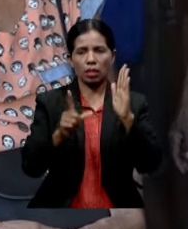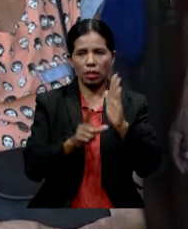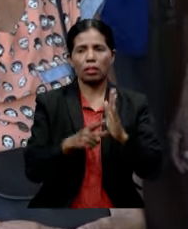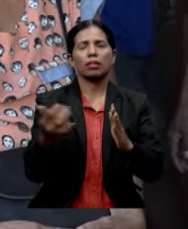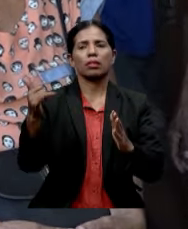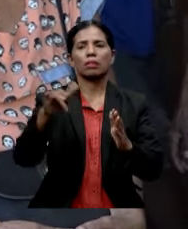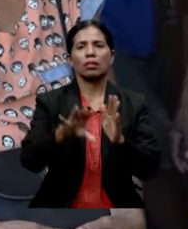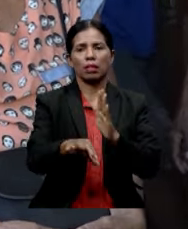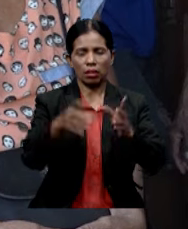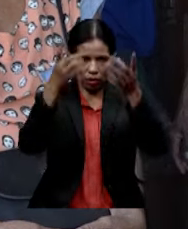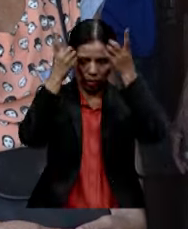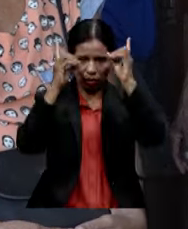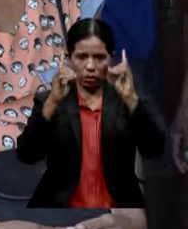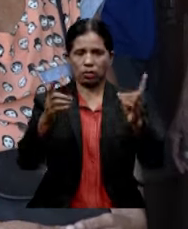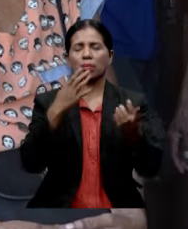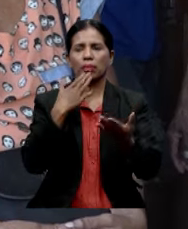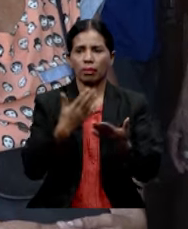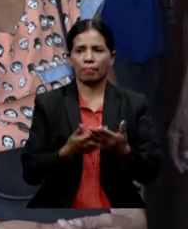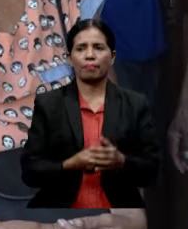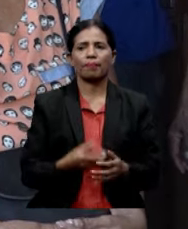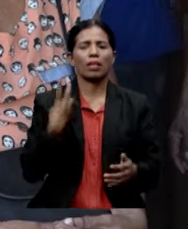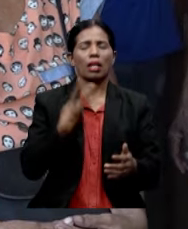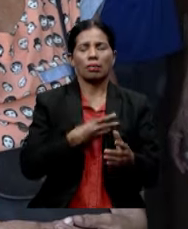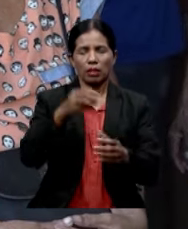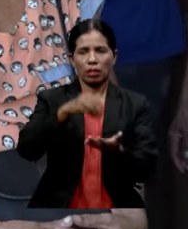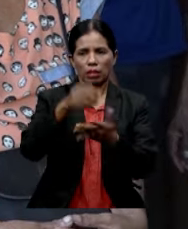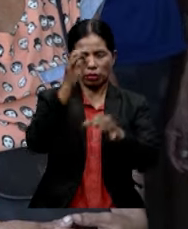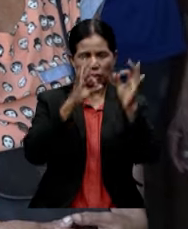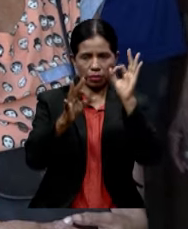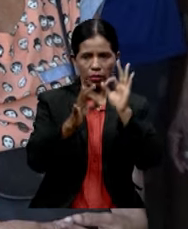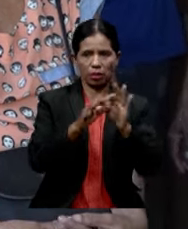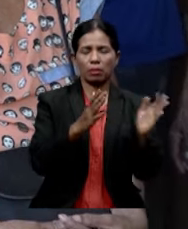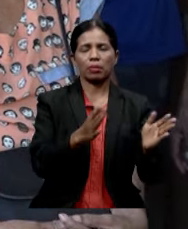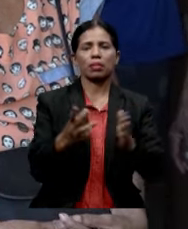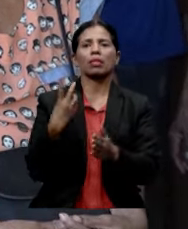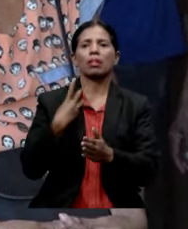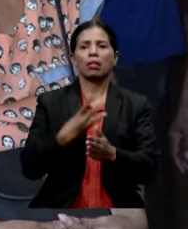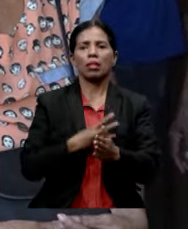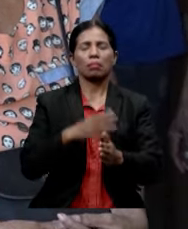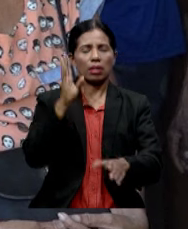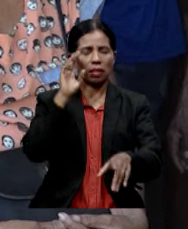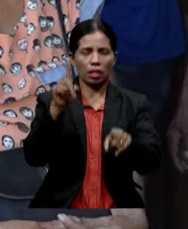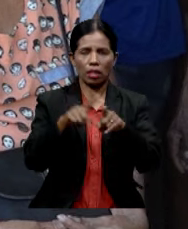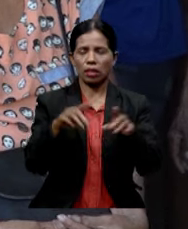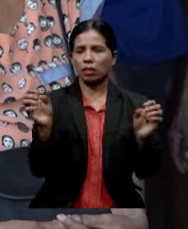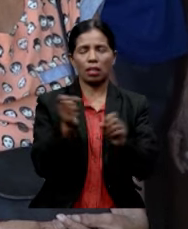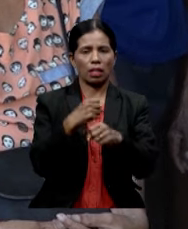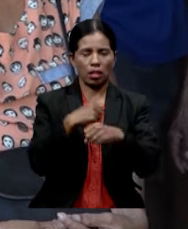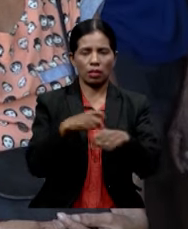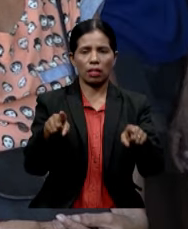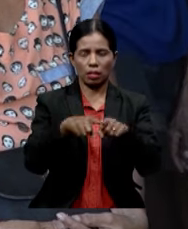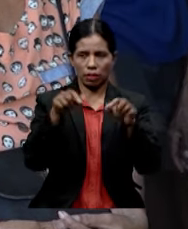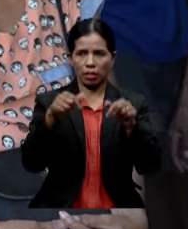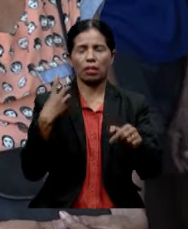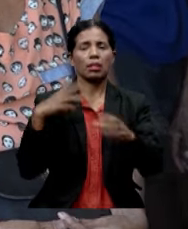mo sehetan desi jang na bema dia ami fir meten kata proses na fir meten kata kam nyalin sila komete buat rene ne be ame